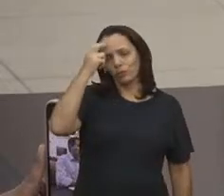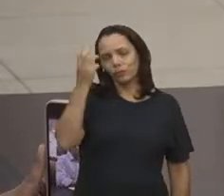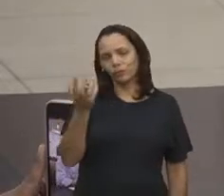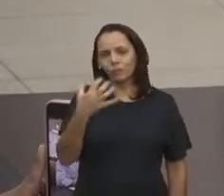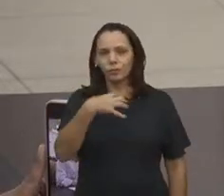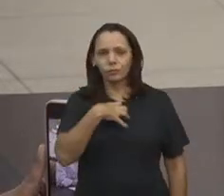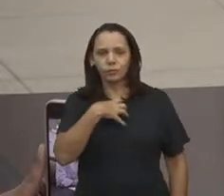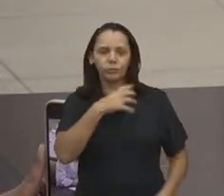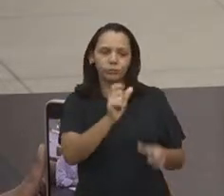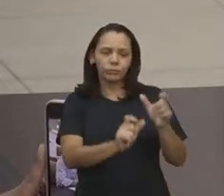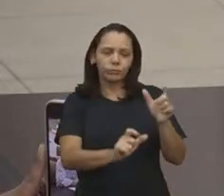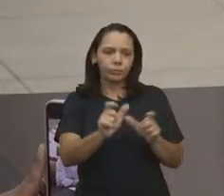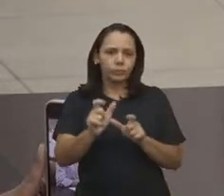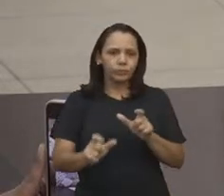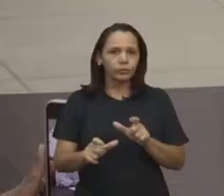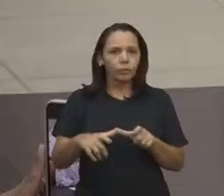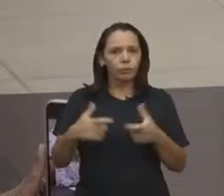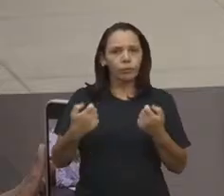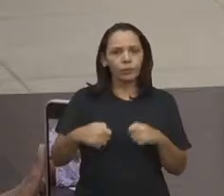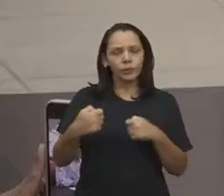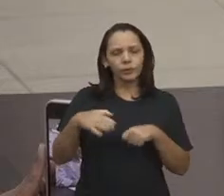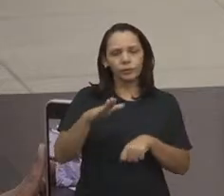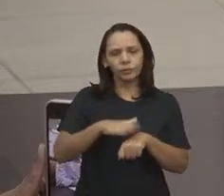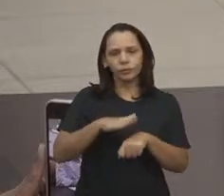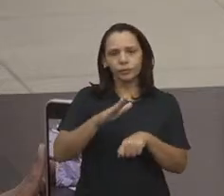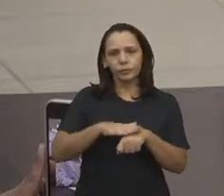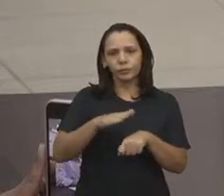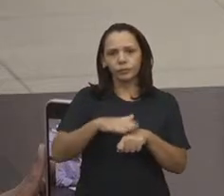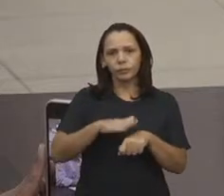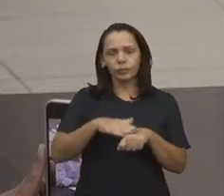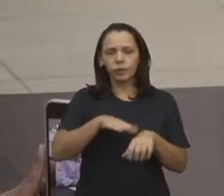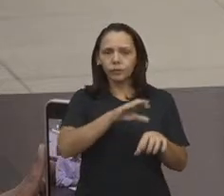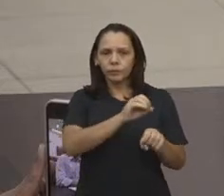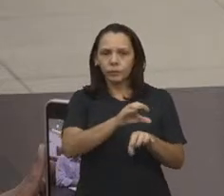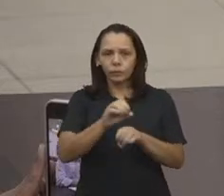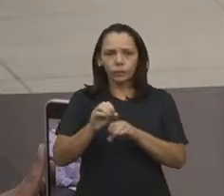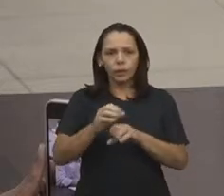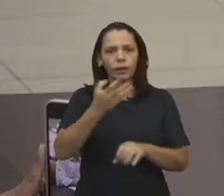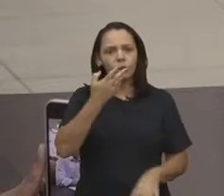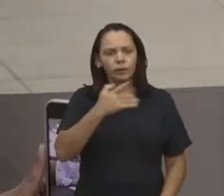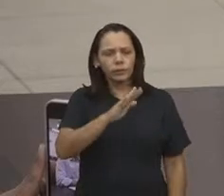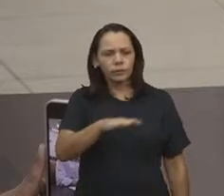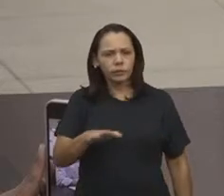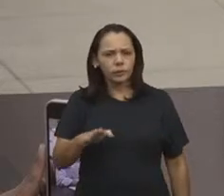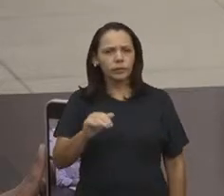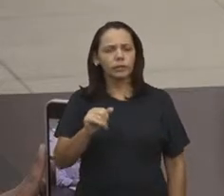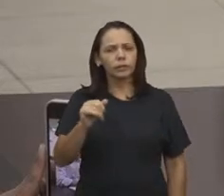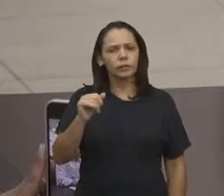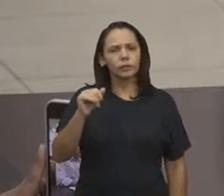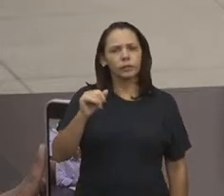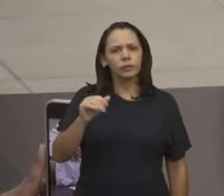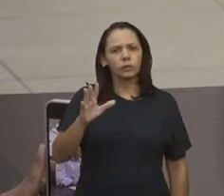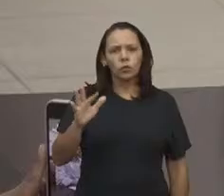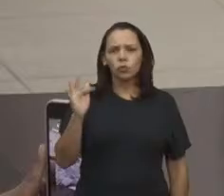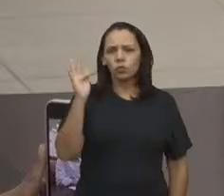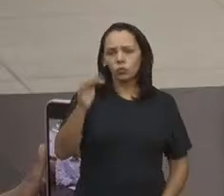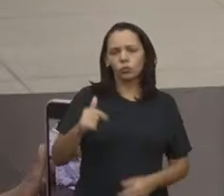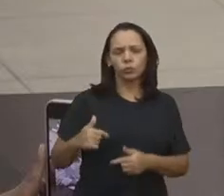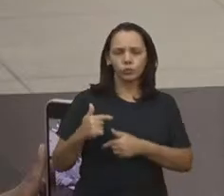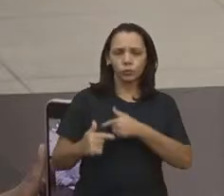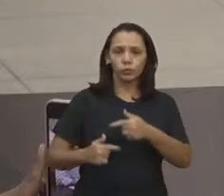que intensificar um pouco mais a educação das nossas crianças, pensar nas futuras